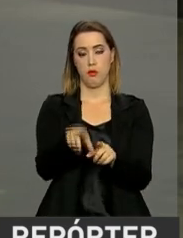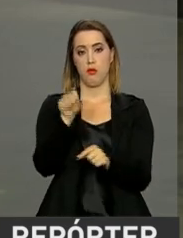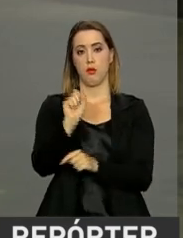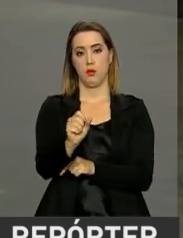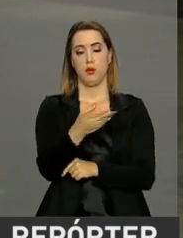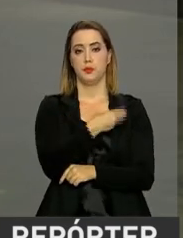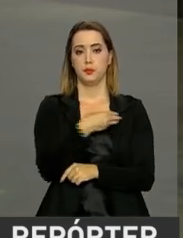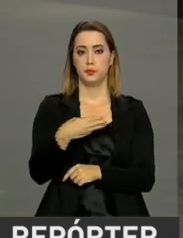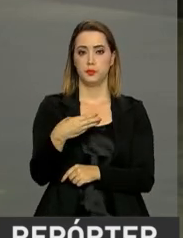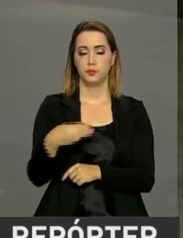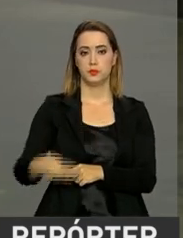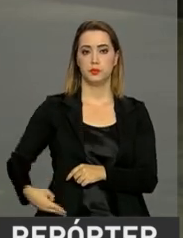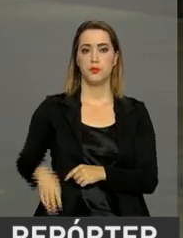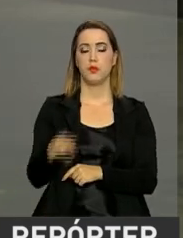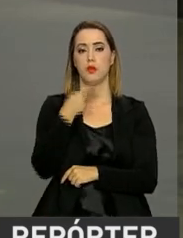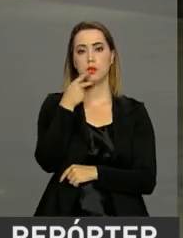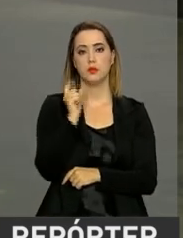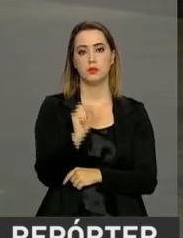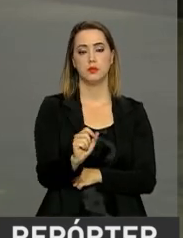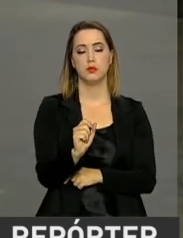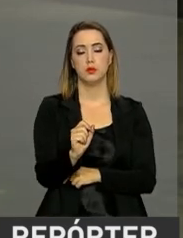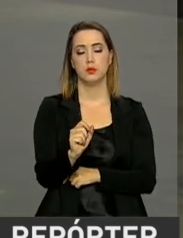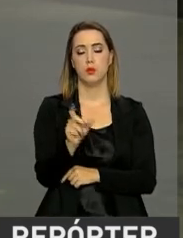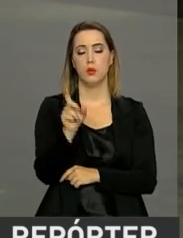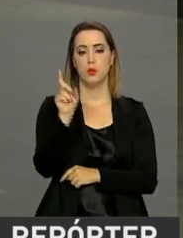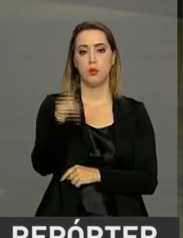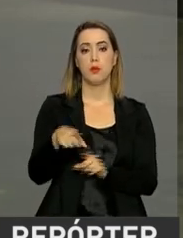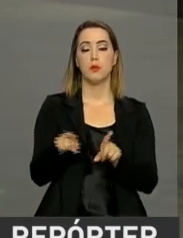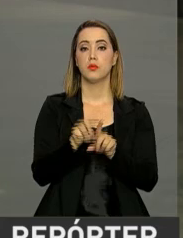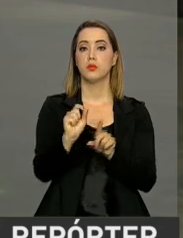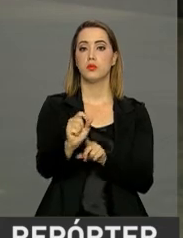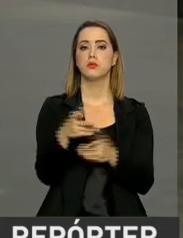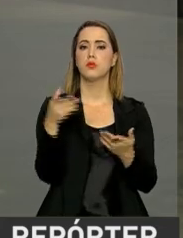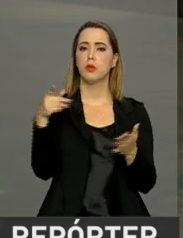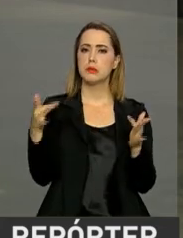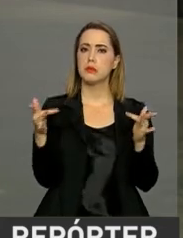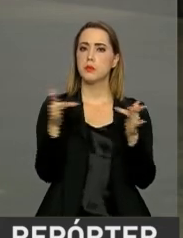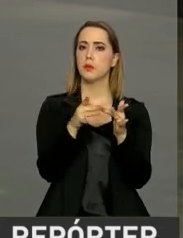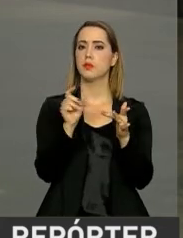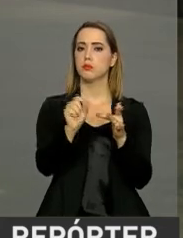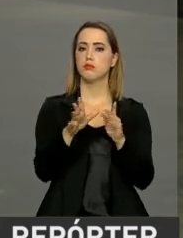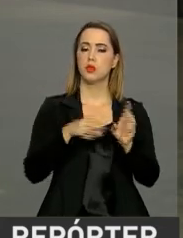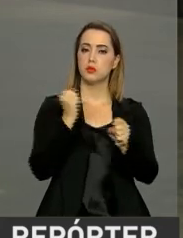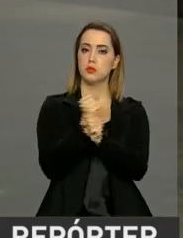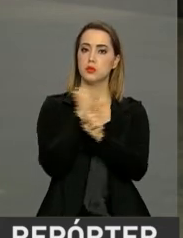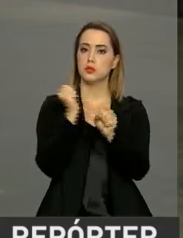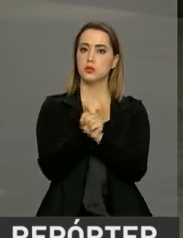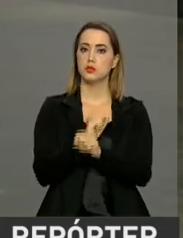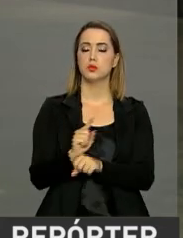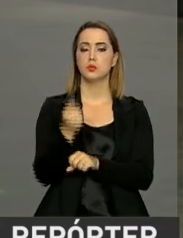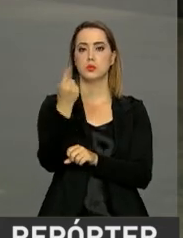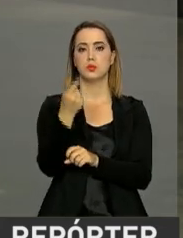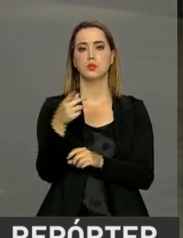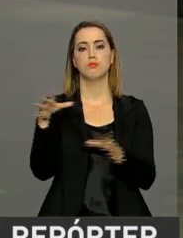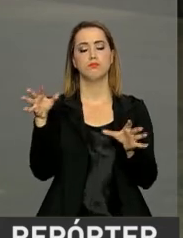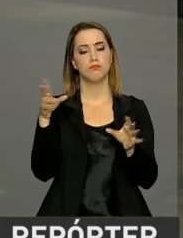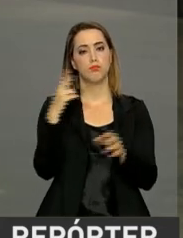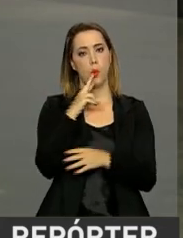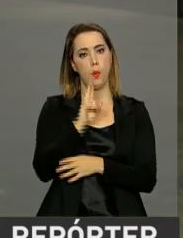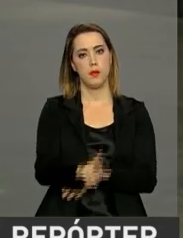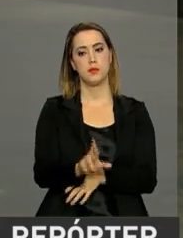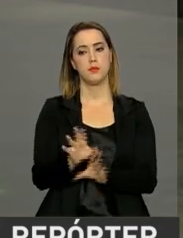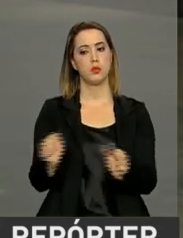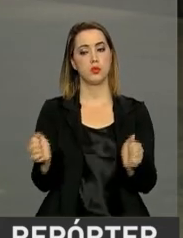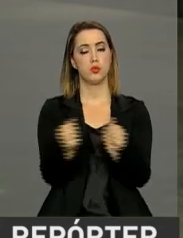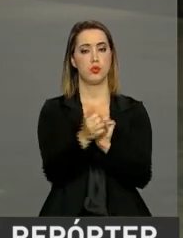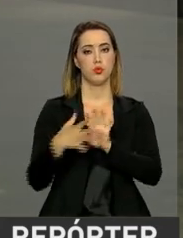Alexandre Parola, essa reunião da próxima terça-feira tem justamente esta meta, a de construir uma solução conjunta que ao mesmo